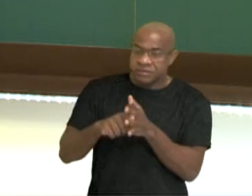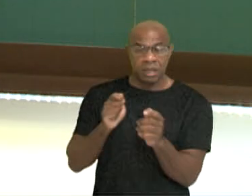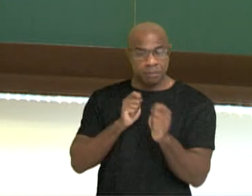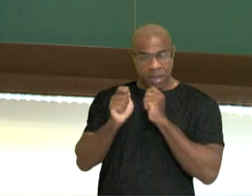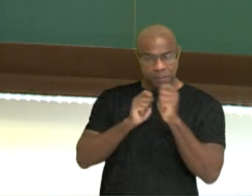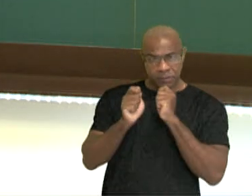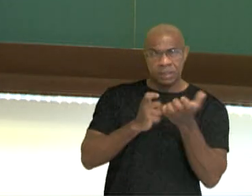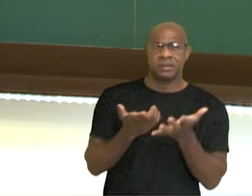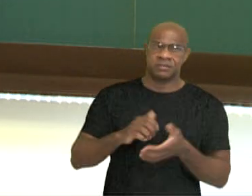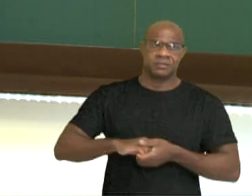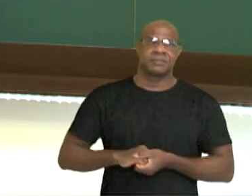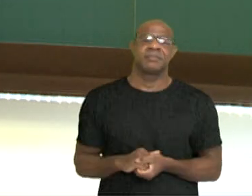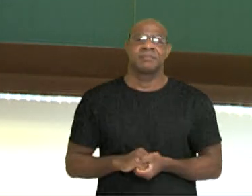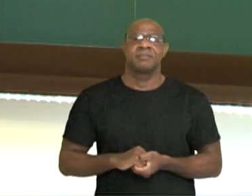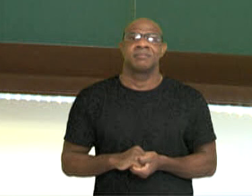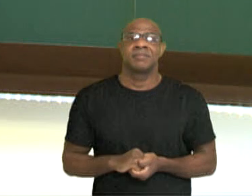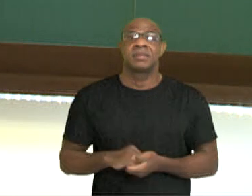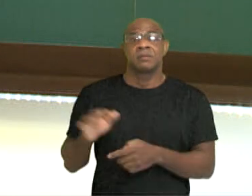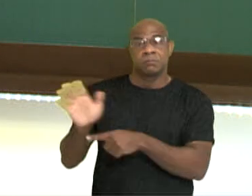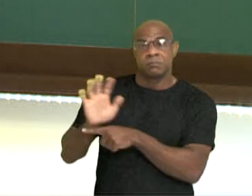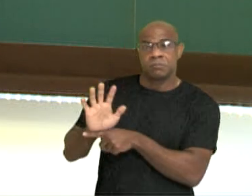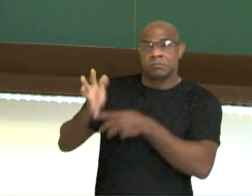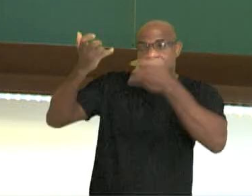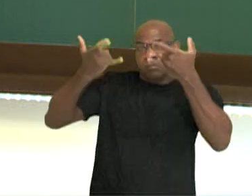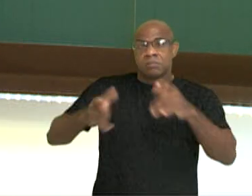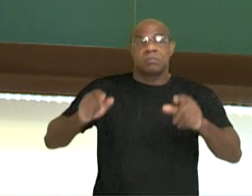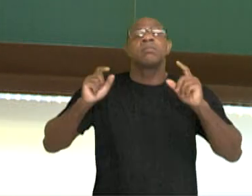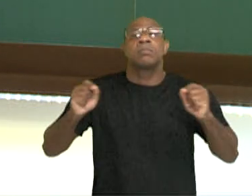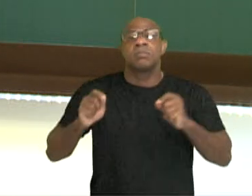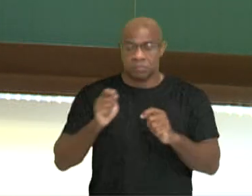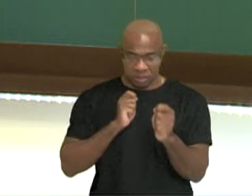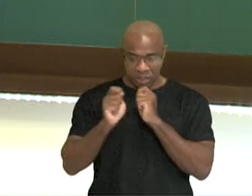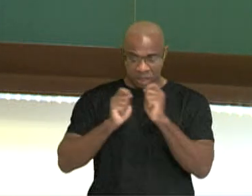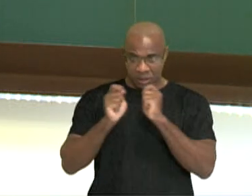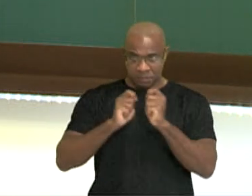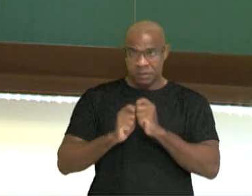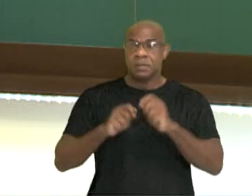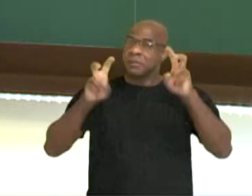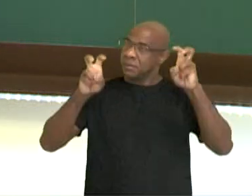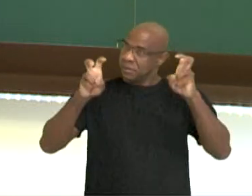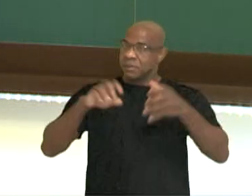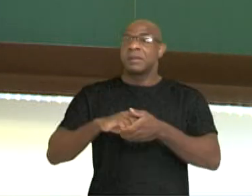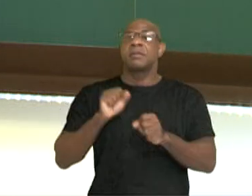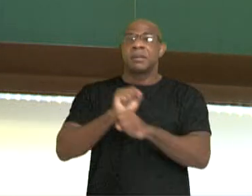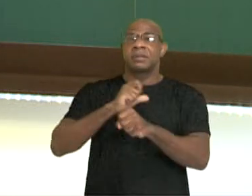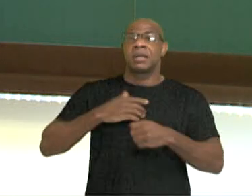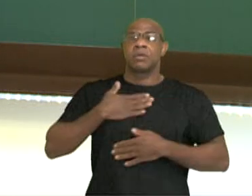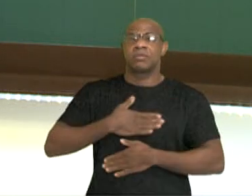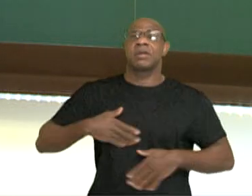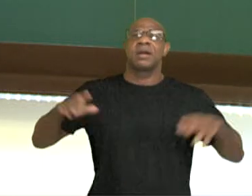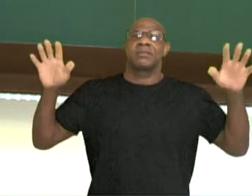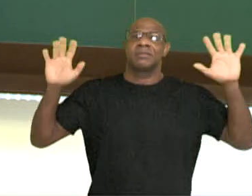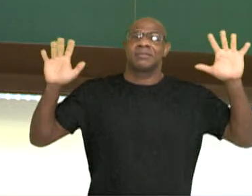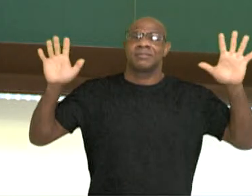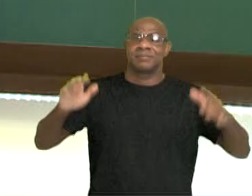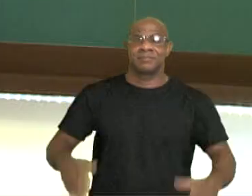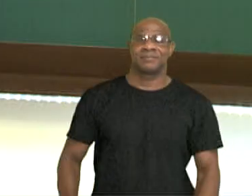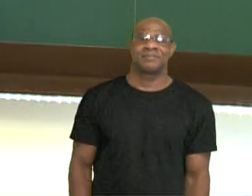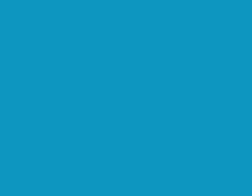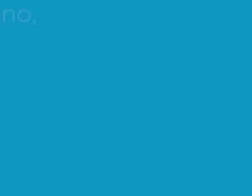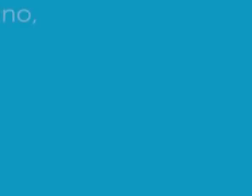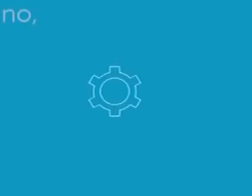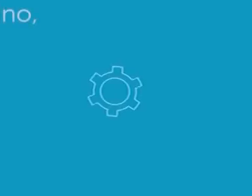reportagens. Fica a dica. Neste vídeo, falamos sobre reportagem. Espero que você tenha gostado e até breve!